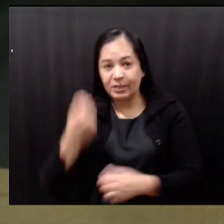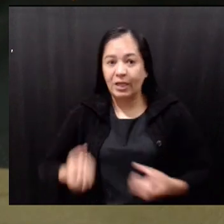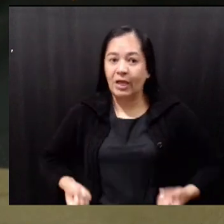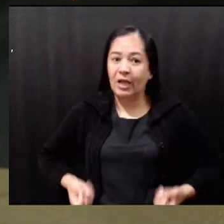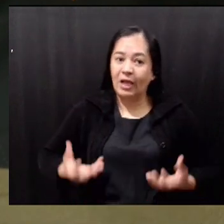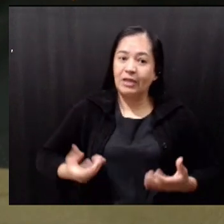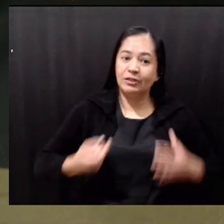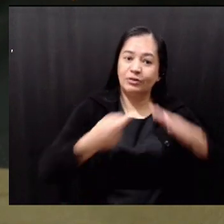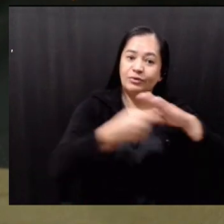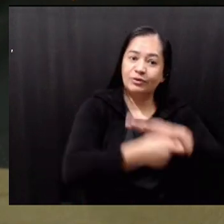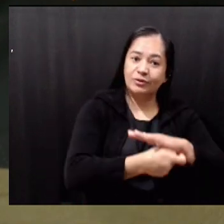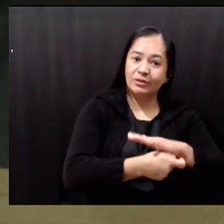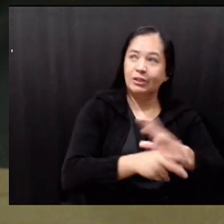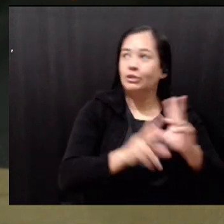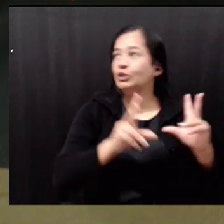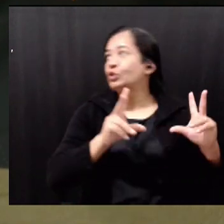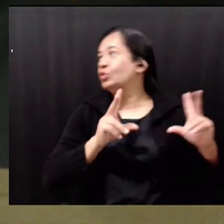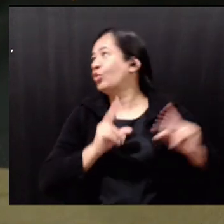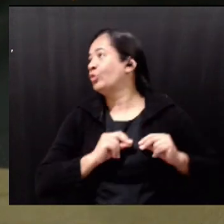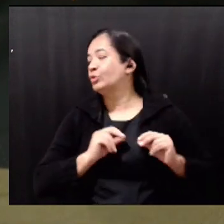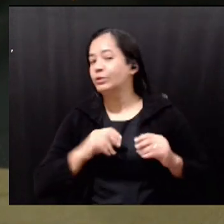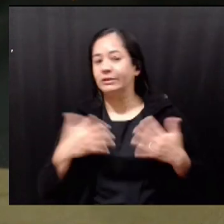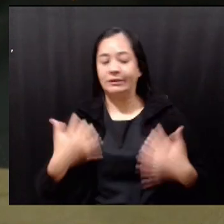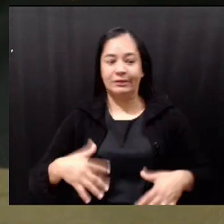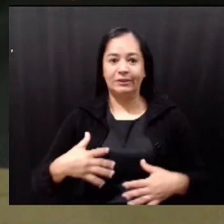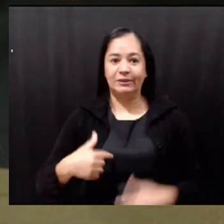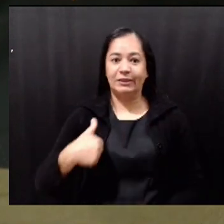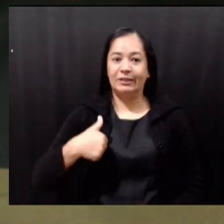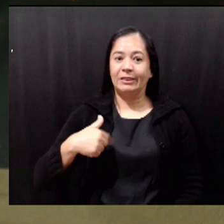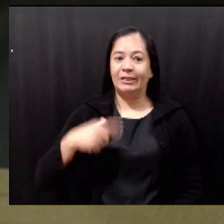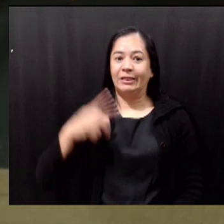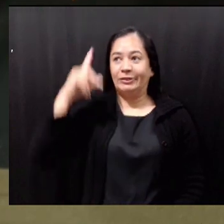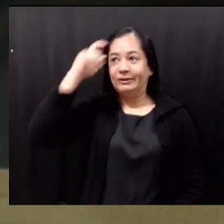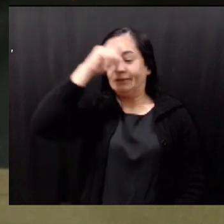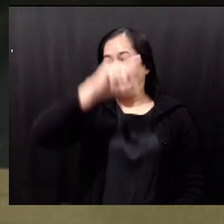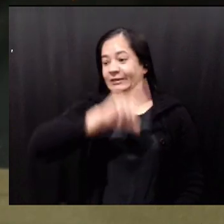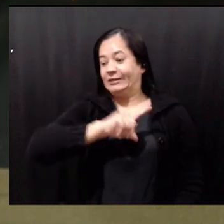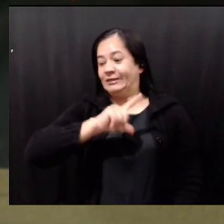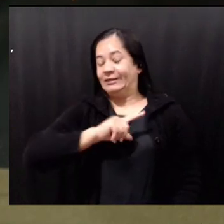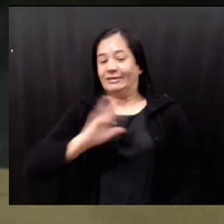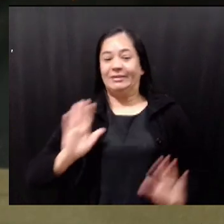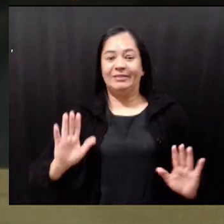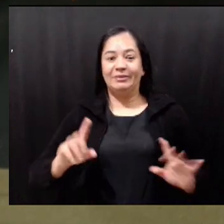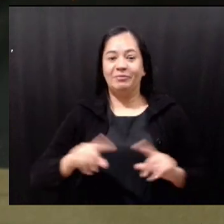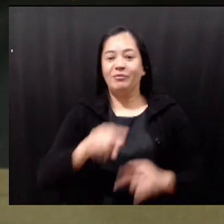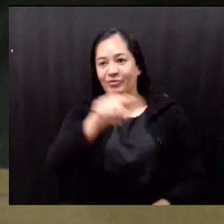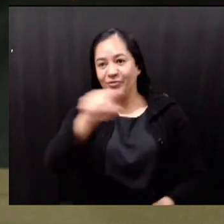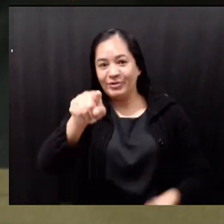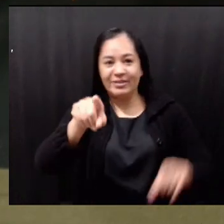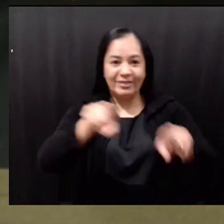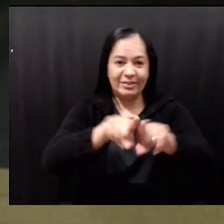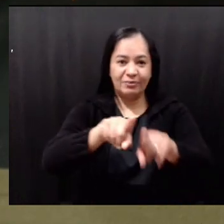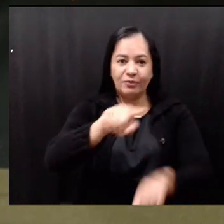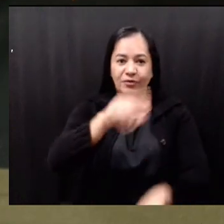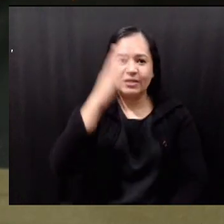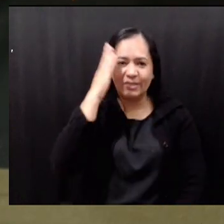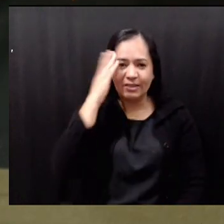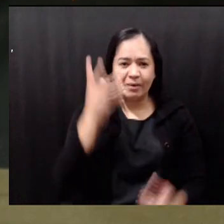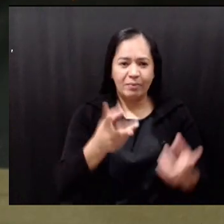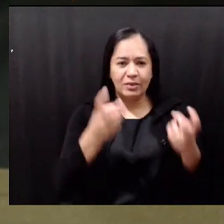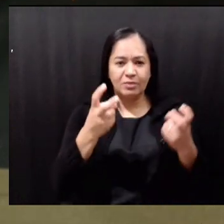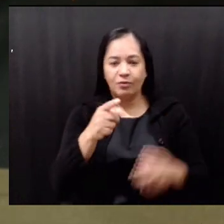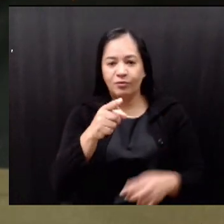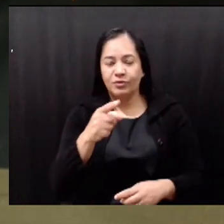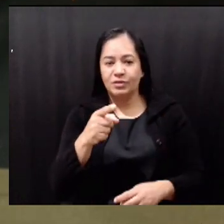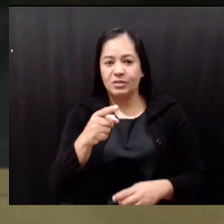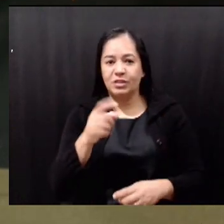Nossa, eu tenho dificuldade de lidar com isso. Acho que você também. Você sabe identificar quando você está apenas